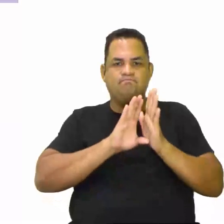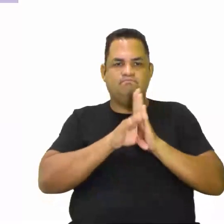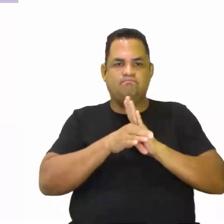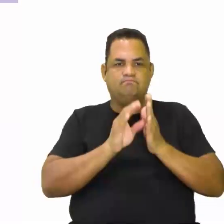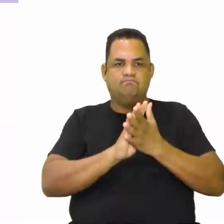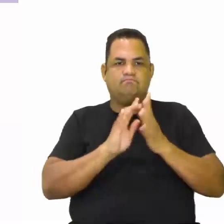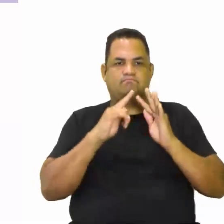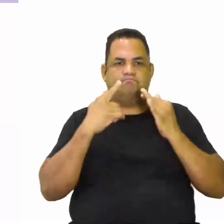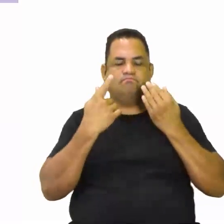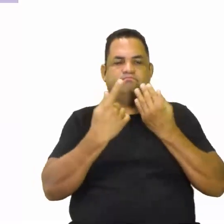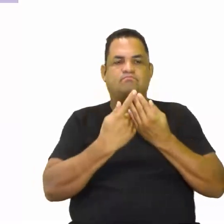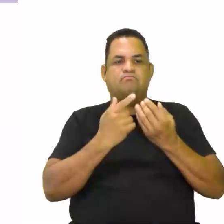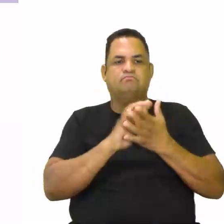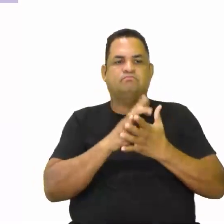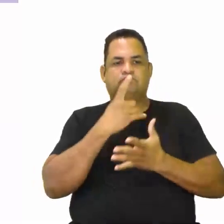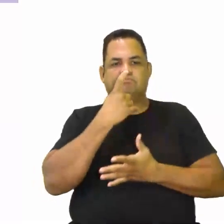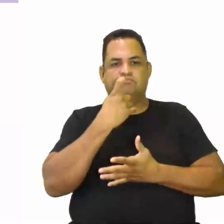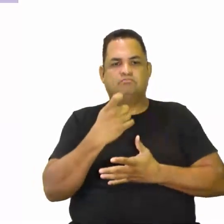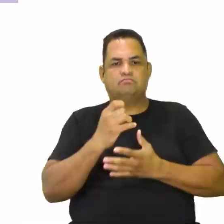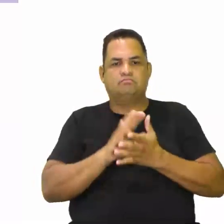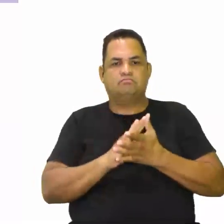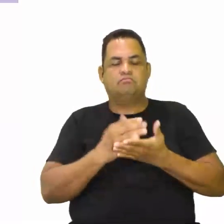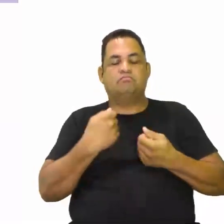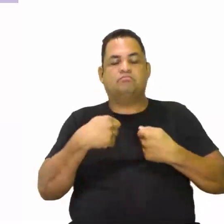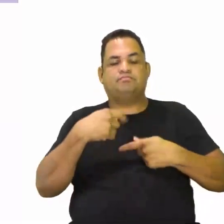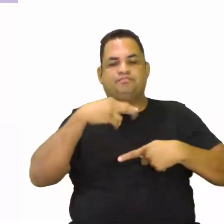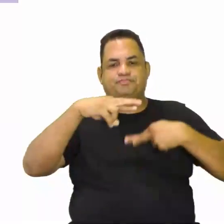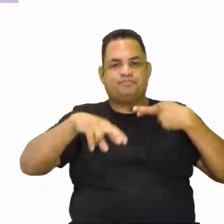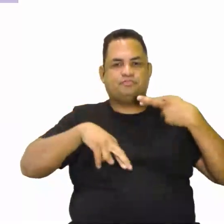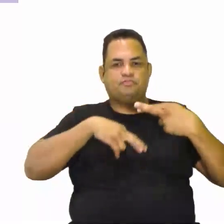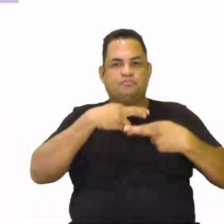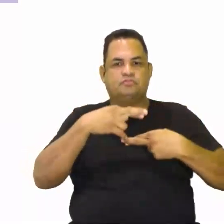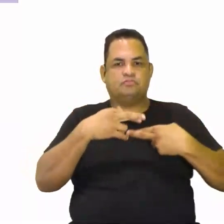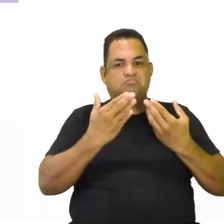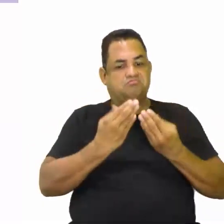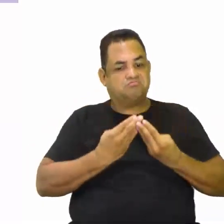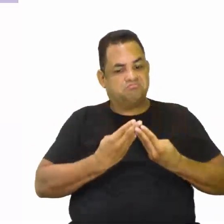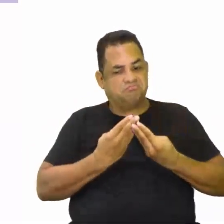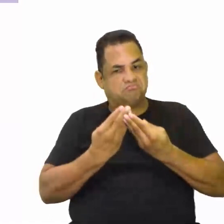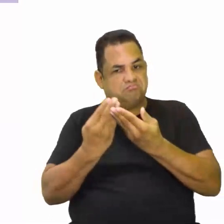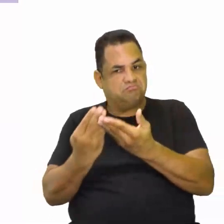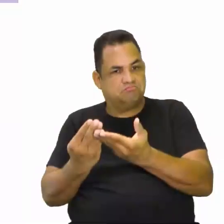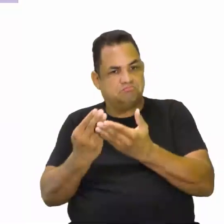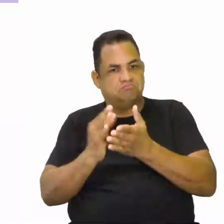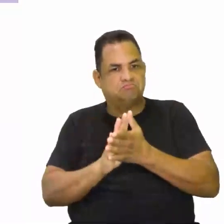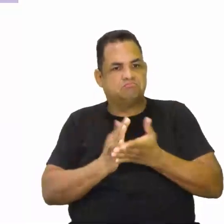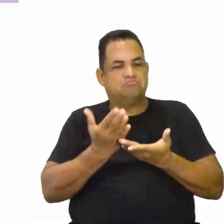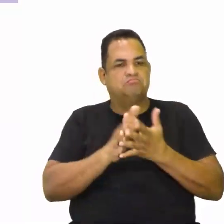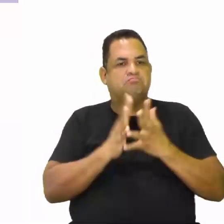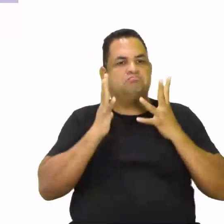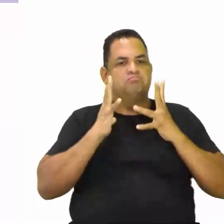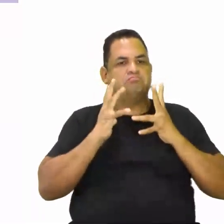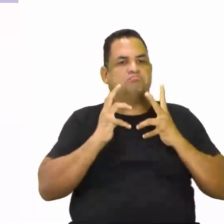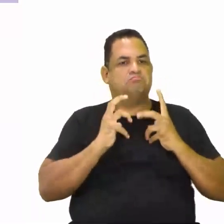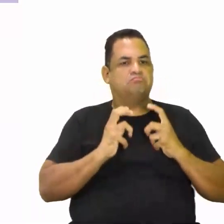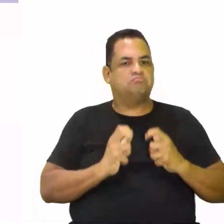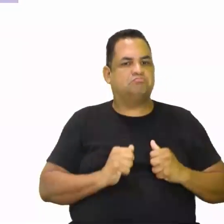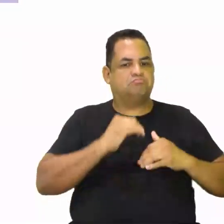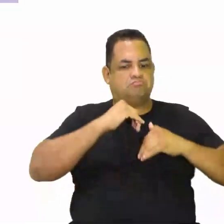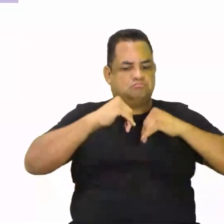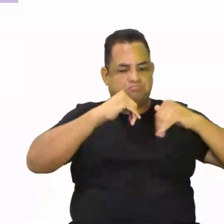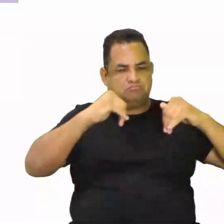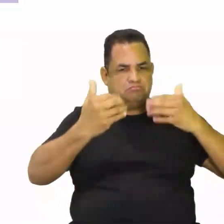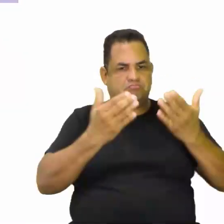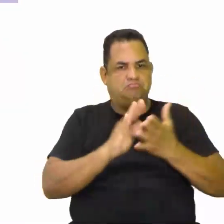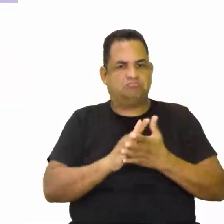né? E o lixo deve ser reciclado ou encaminhado para um tratamento ou